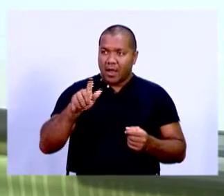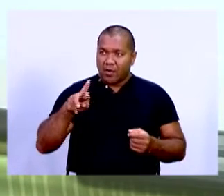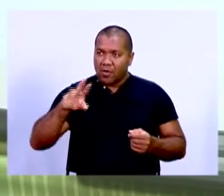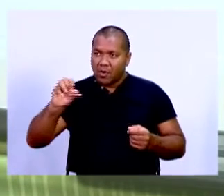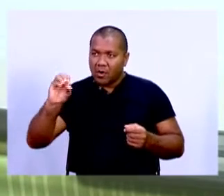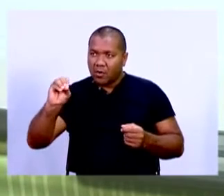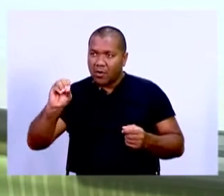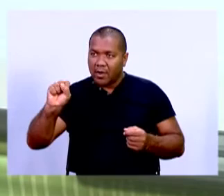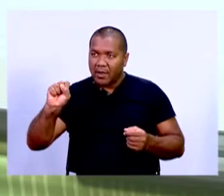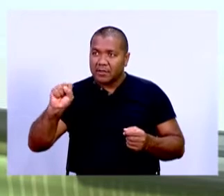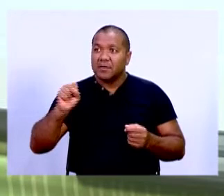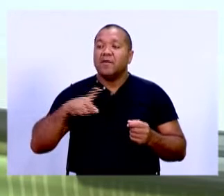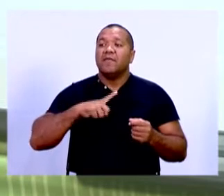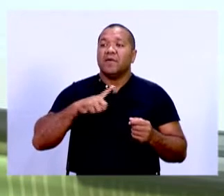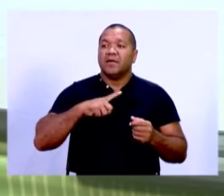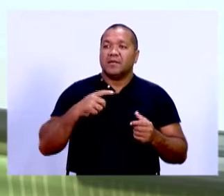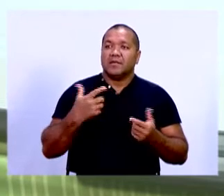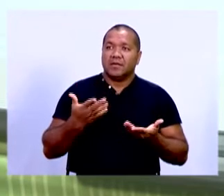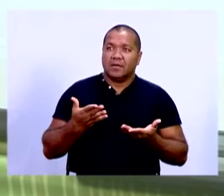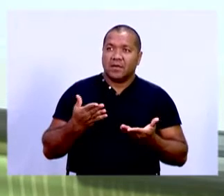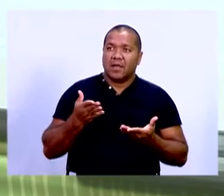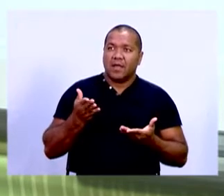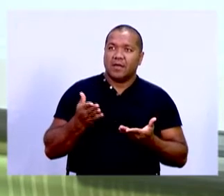vai ter essa